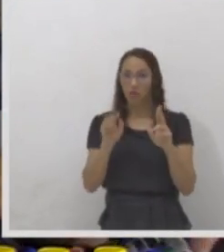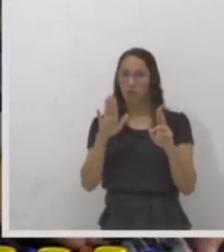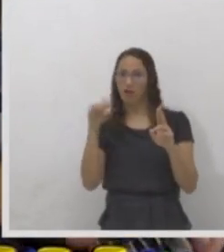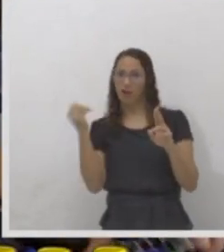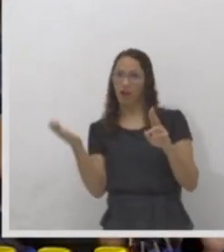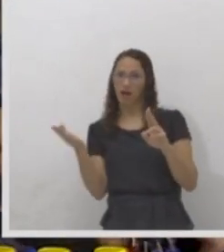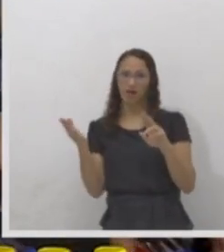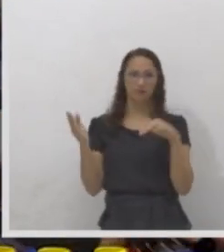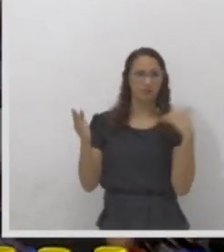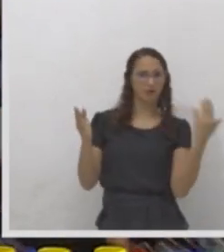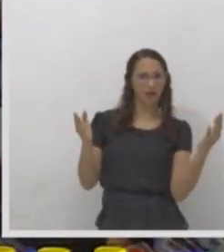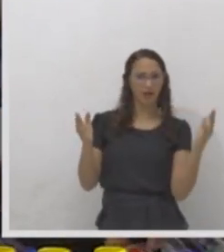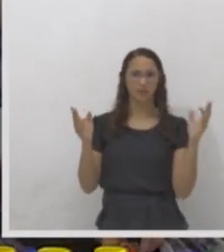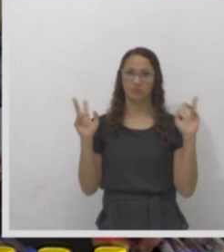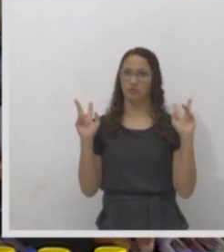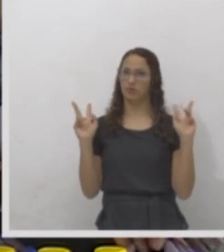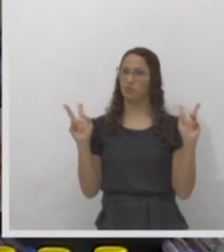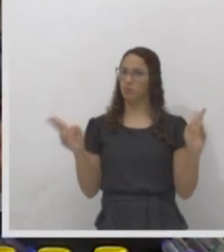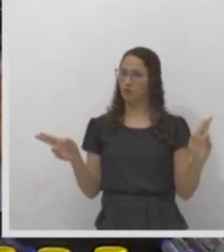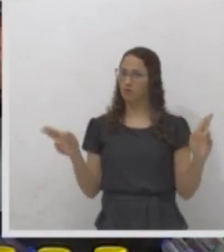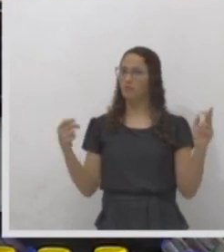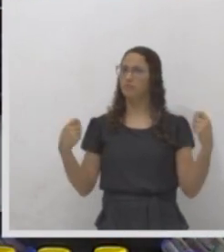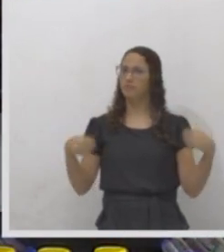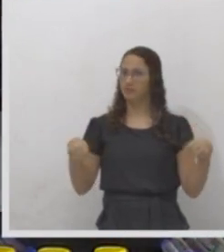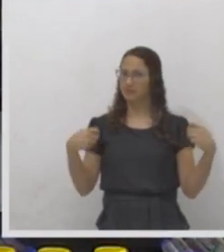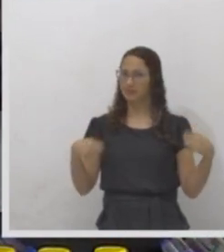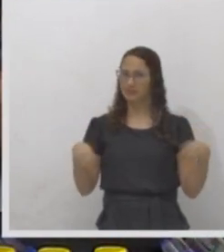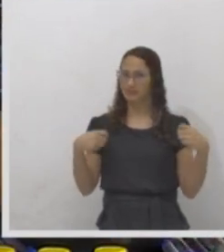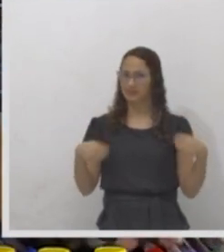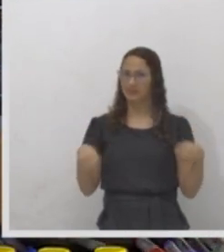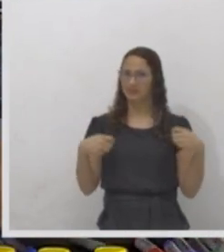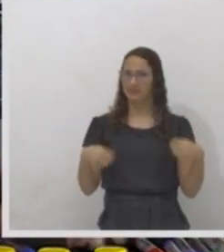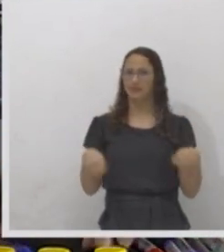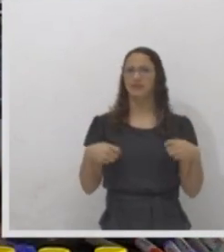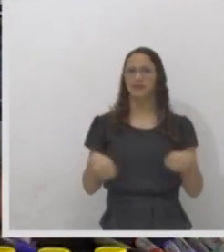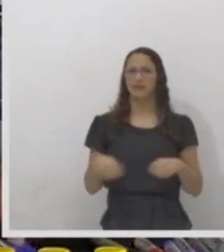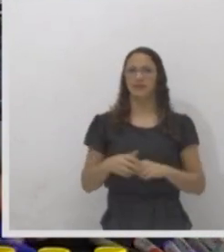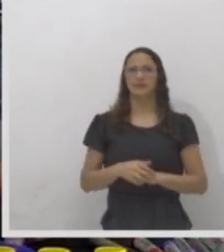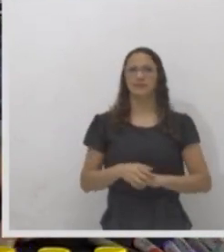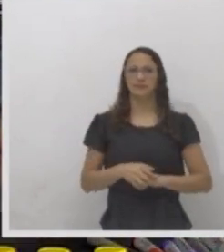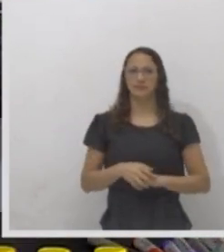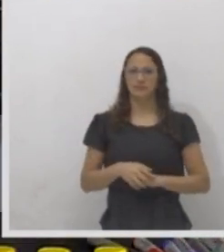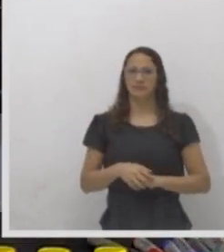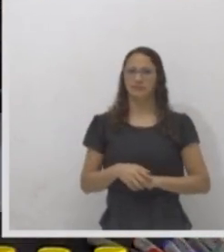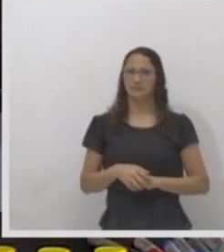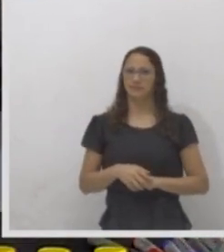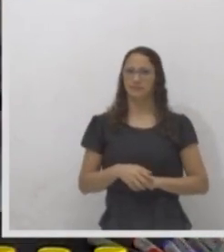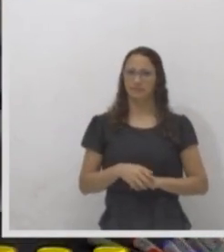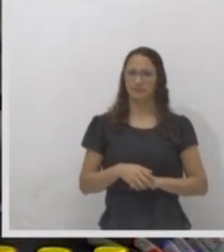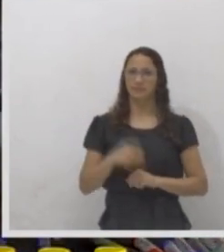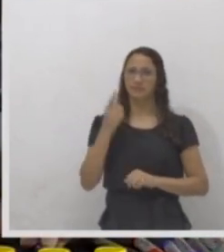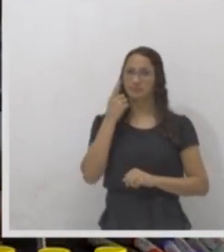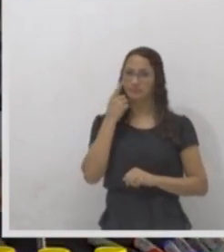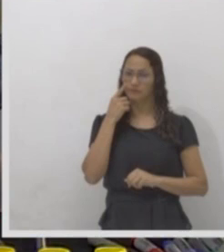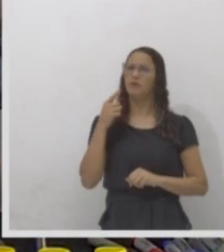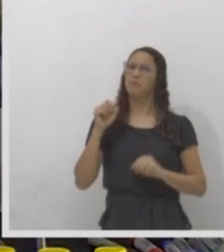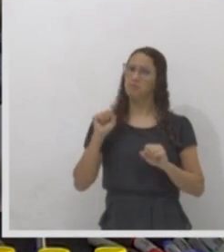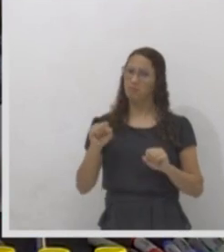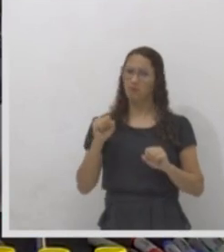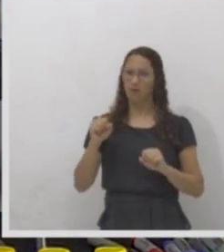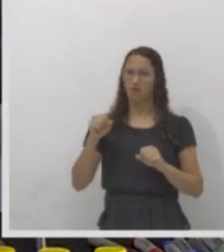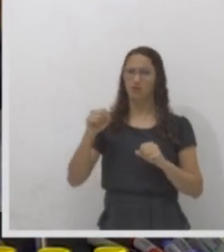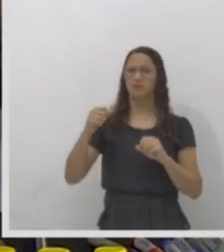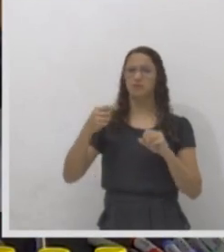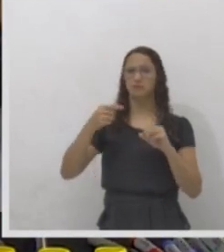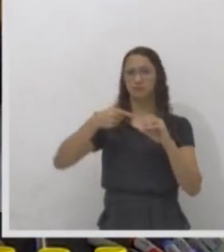Você vai precisar de alguns pincéis marcadores, mas aí caso você não tenha, usa-se a caneta comum mesmo